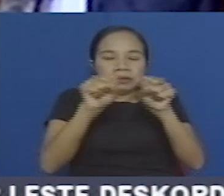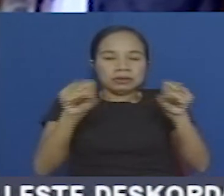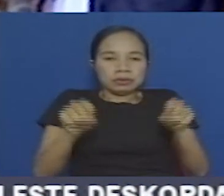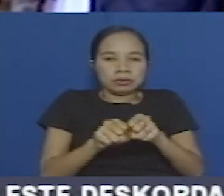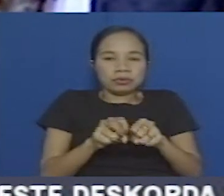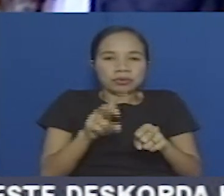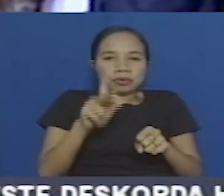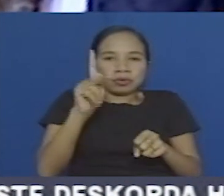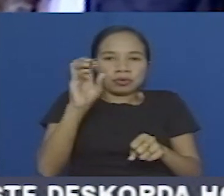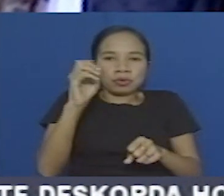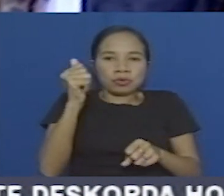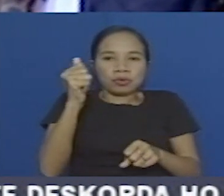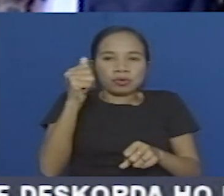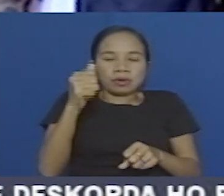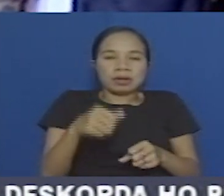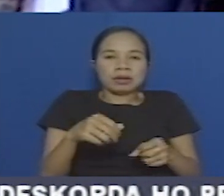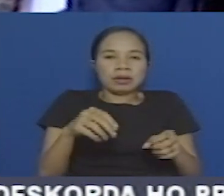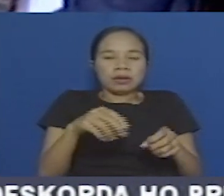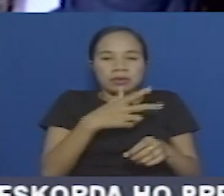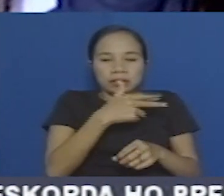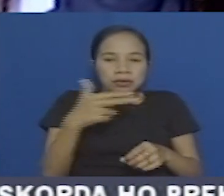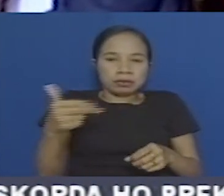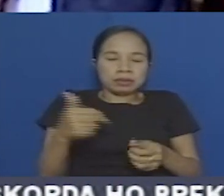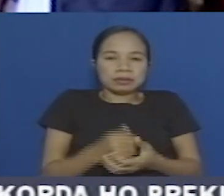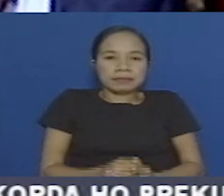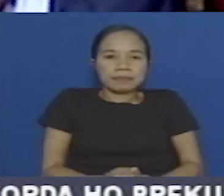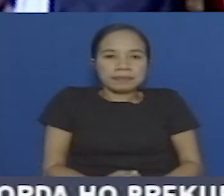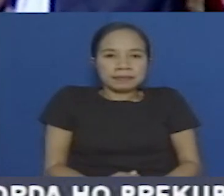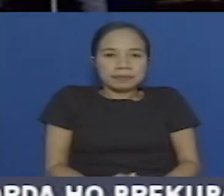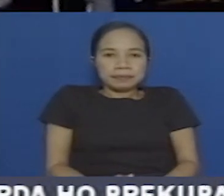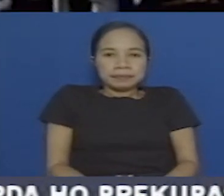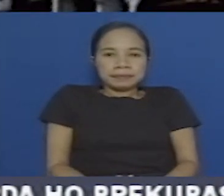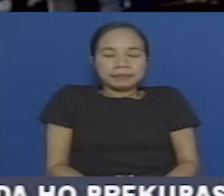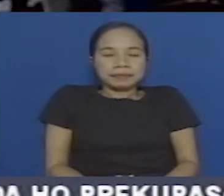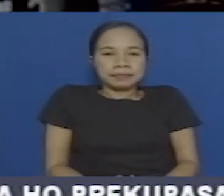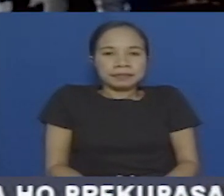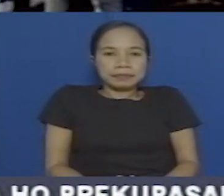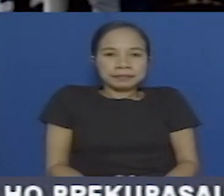Kowa no Atambua Indonésia. Nuno Moraes, Alexandre dos Santos, ba RTTL.